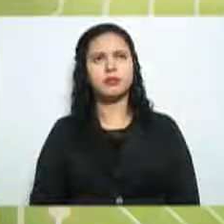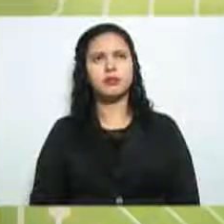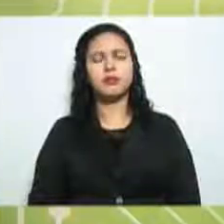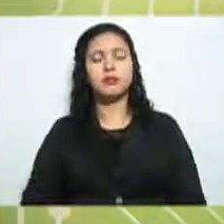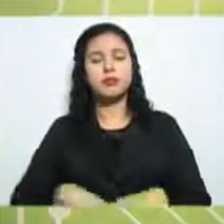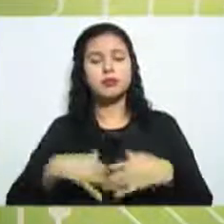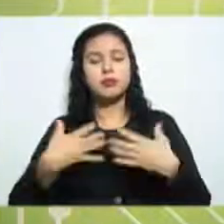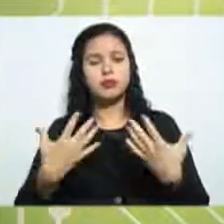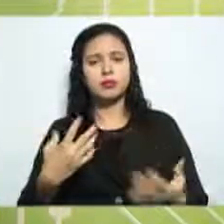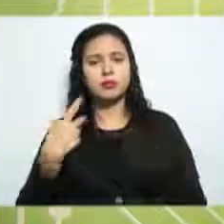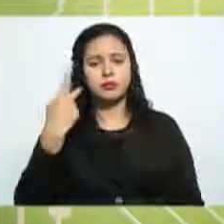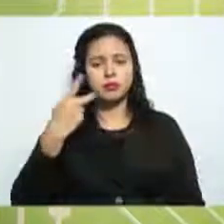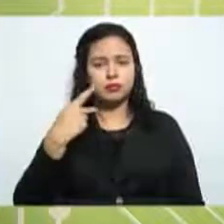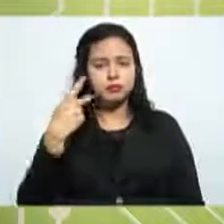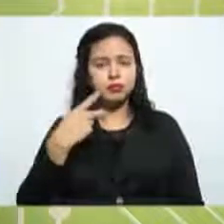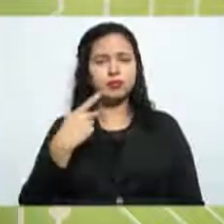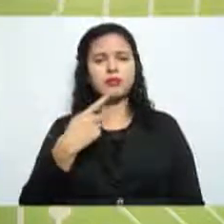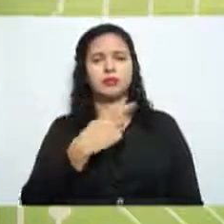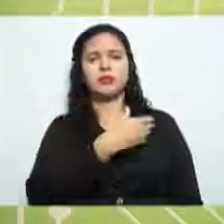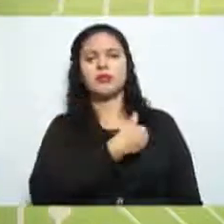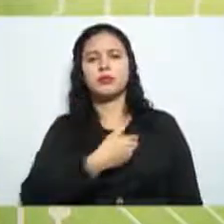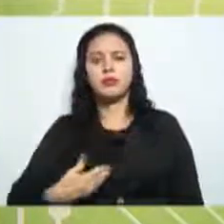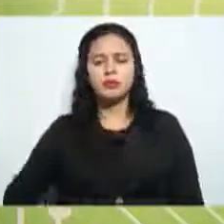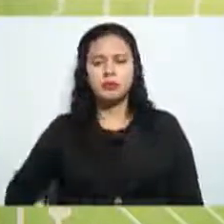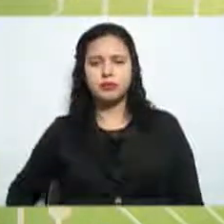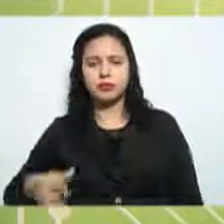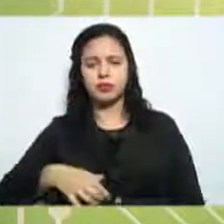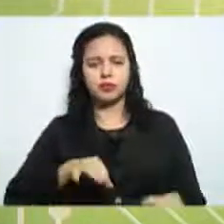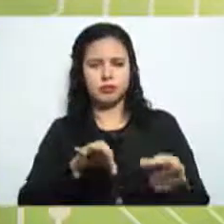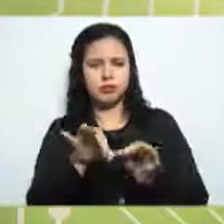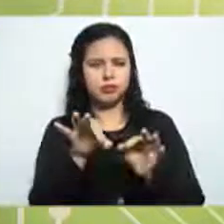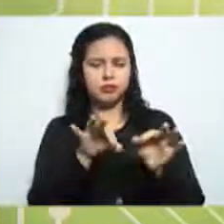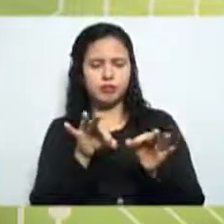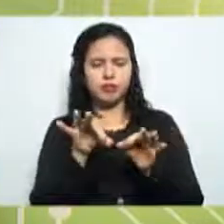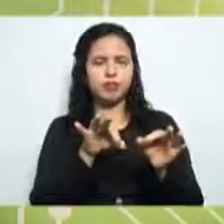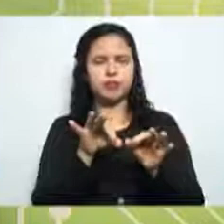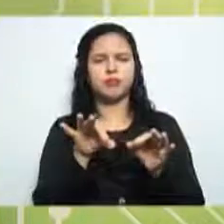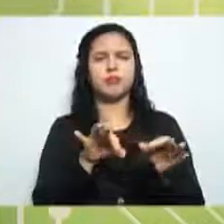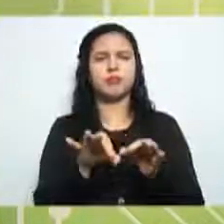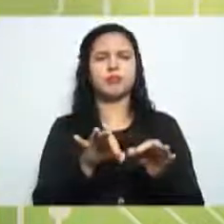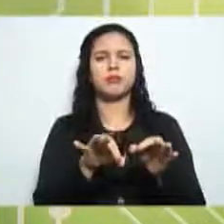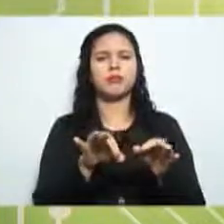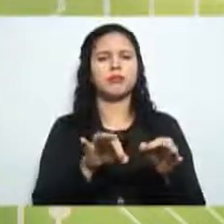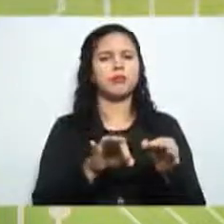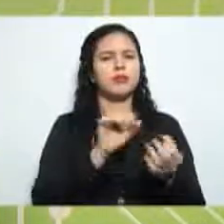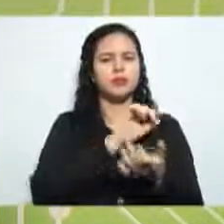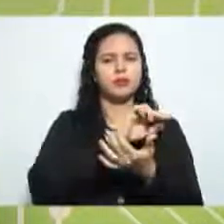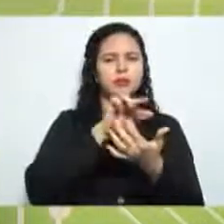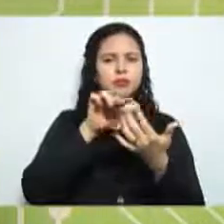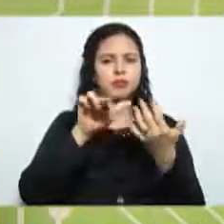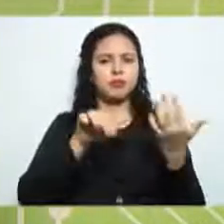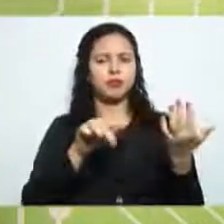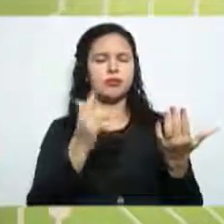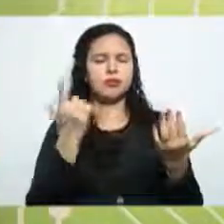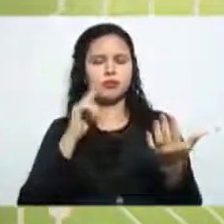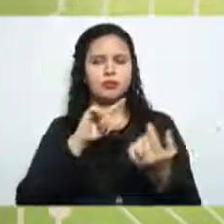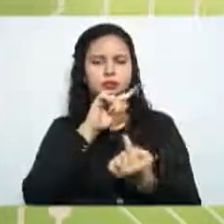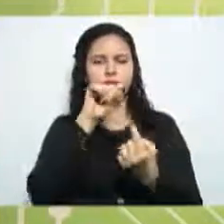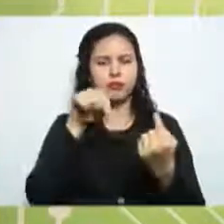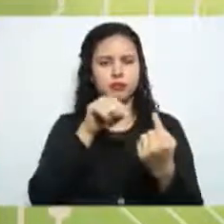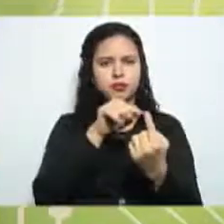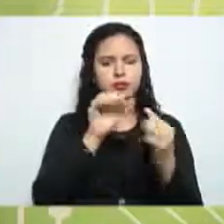Então, gente, a política pública é essa ação coordenada, né? Você vai coordenar uma série de ações para chegar a um objetivo